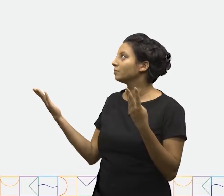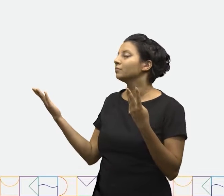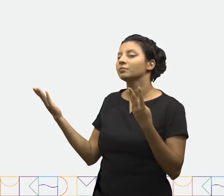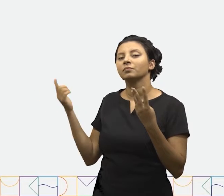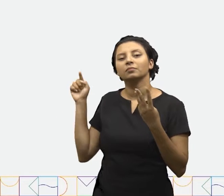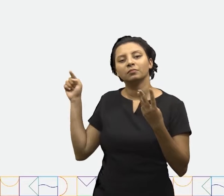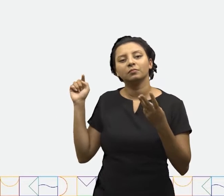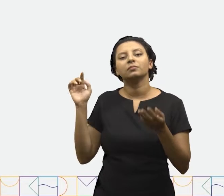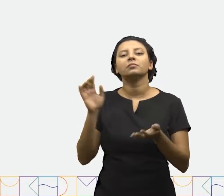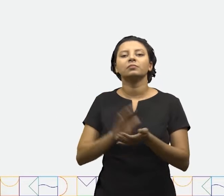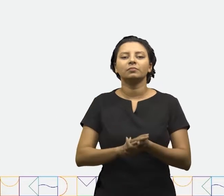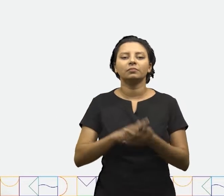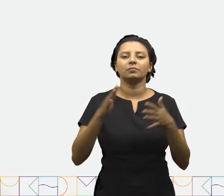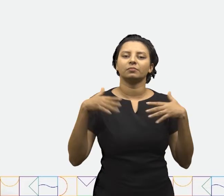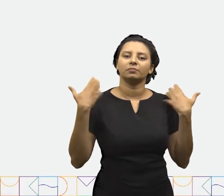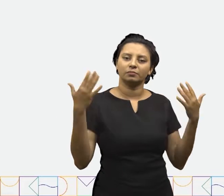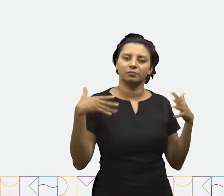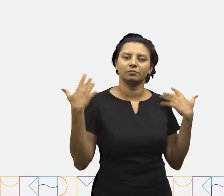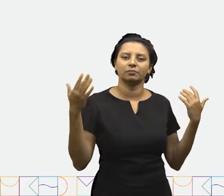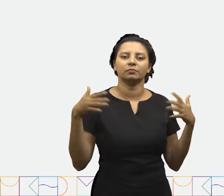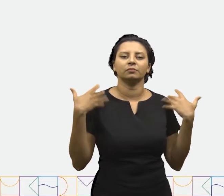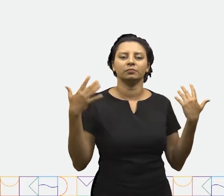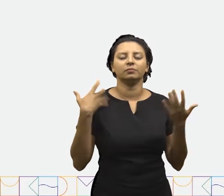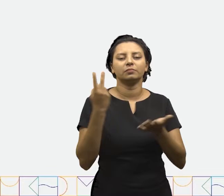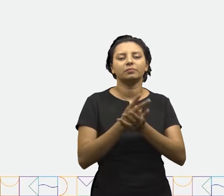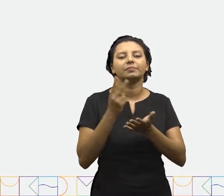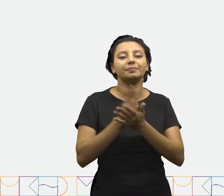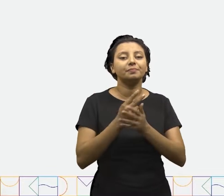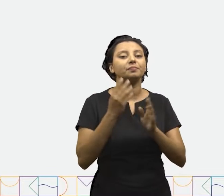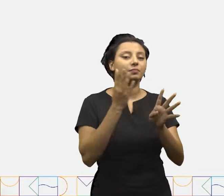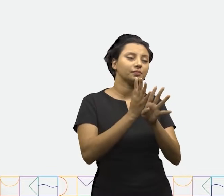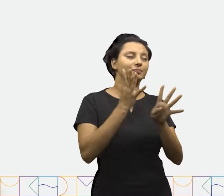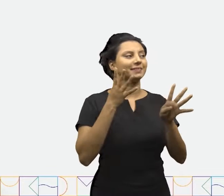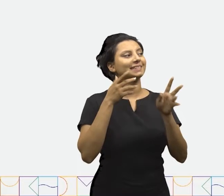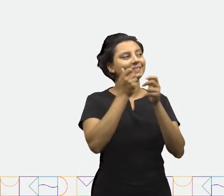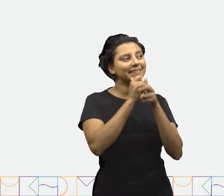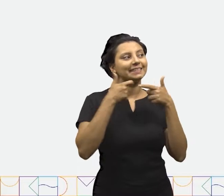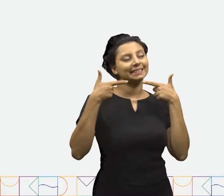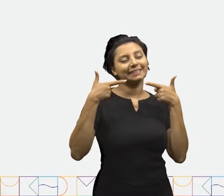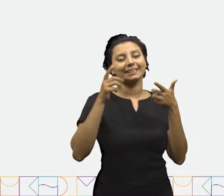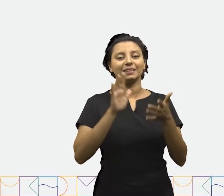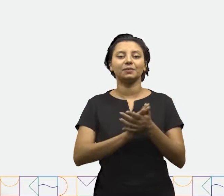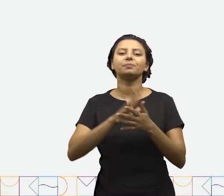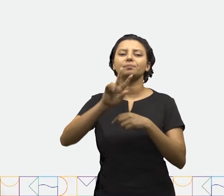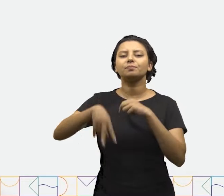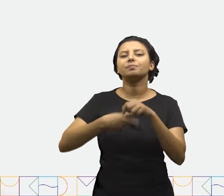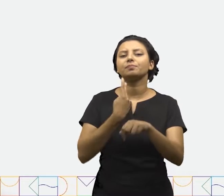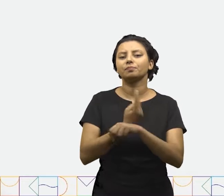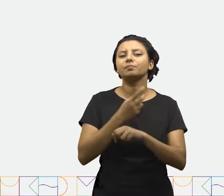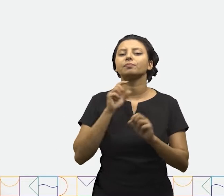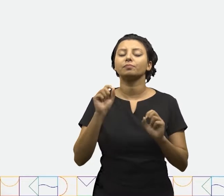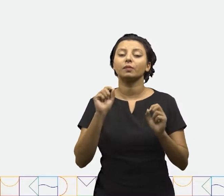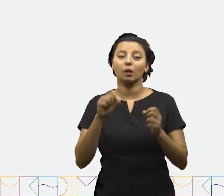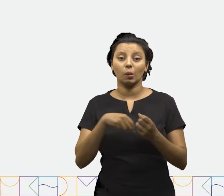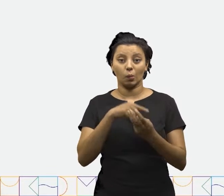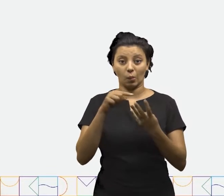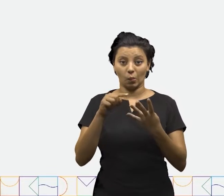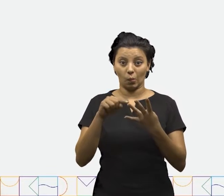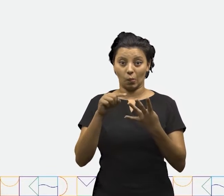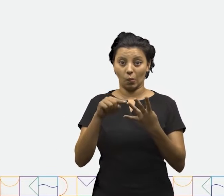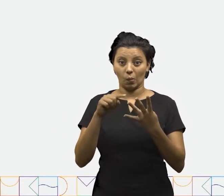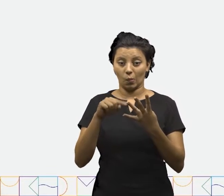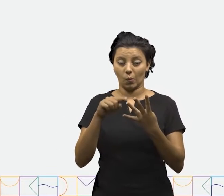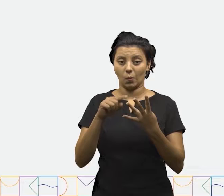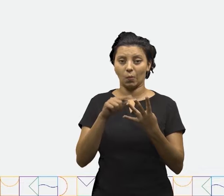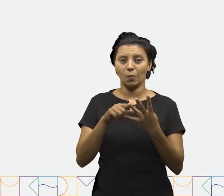3. Ele era muito alegre e sempre ia para a fila sorrindo. Depois dele, vinha o número 4,